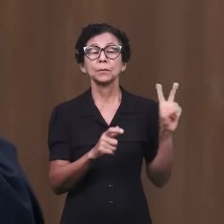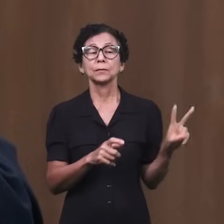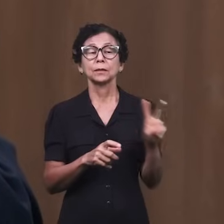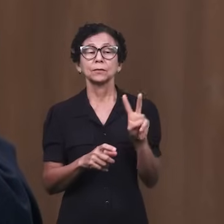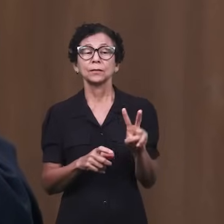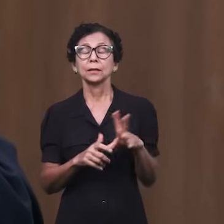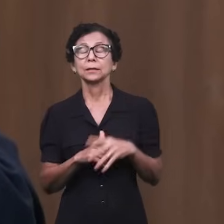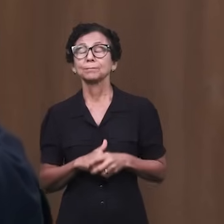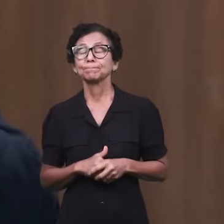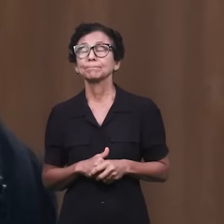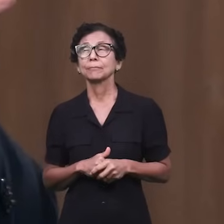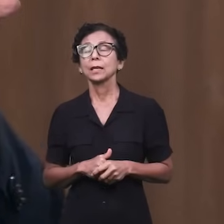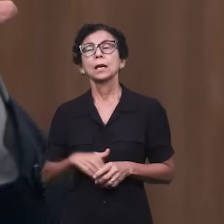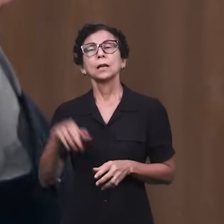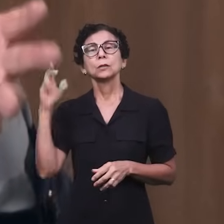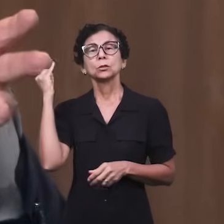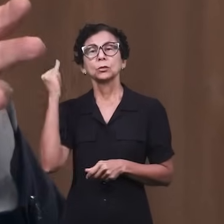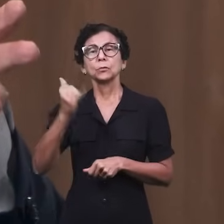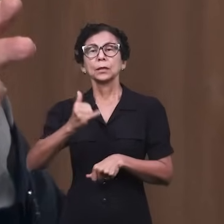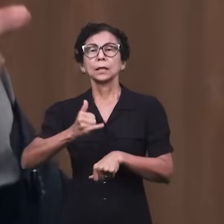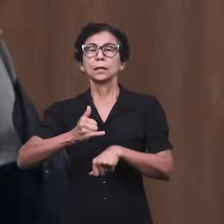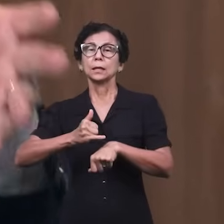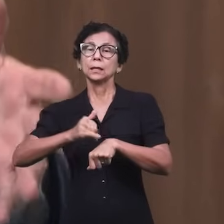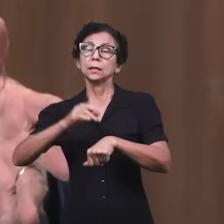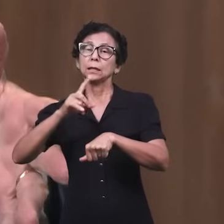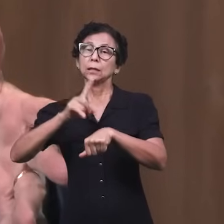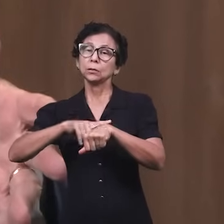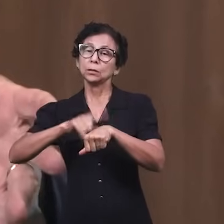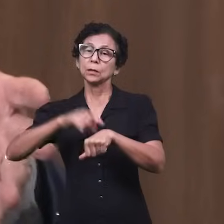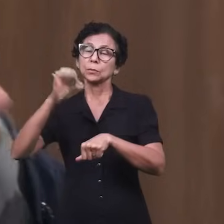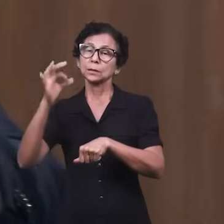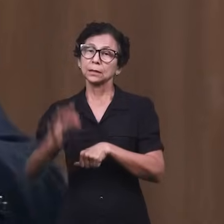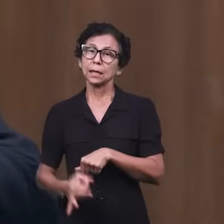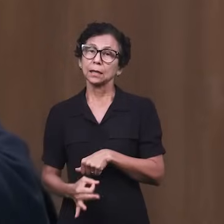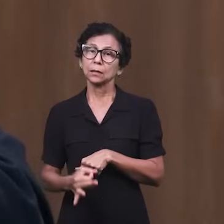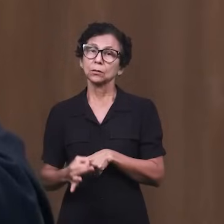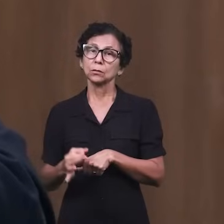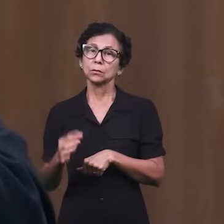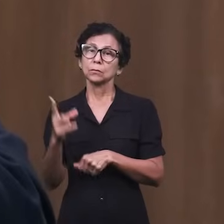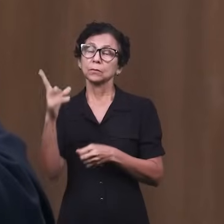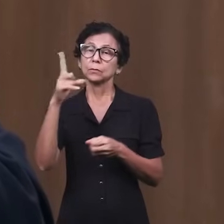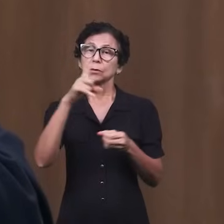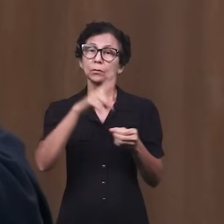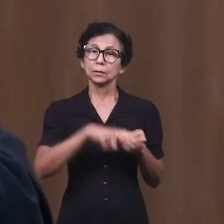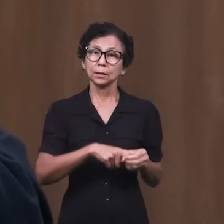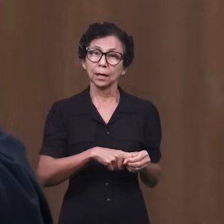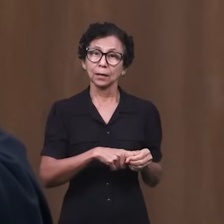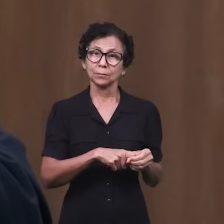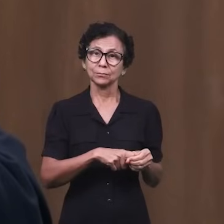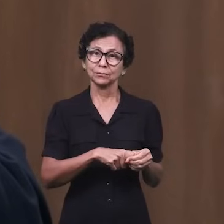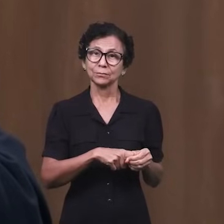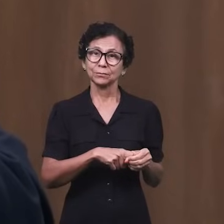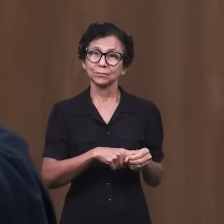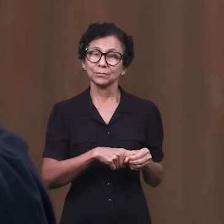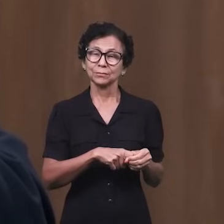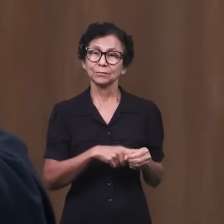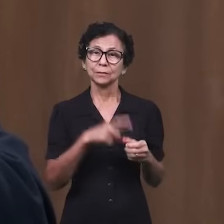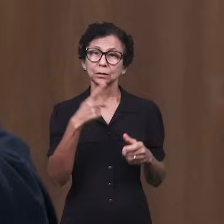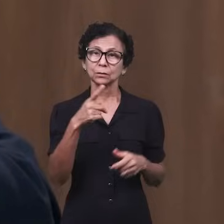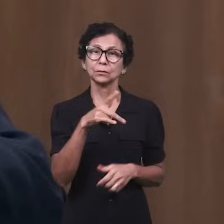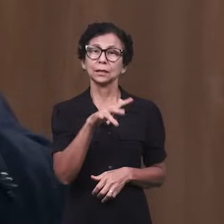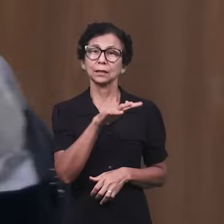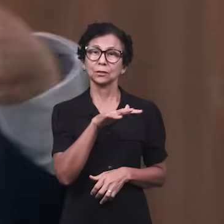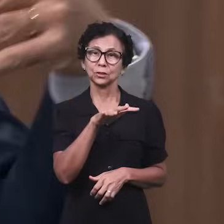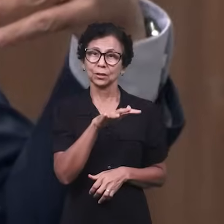volta paraa sua terra então a consulta ali foi um momento específico mas a leitura a palavra significa